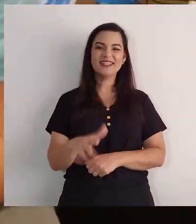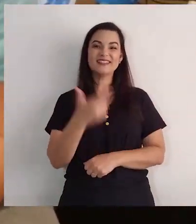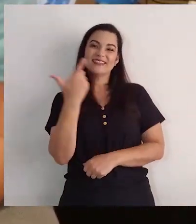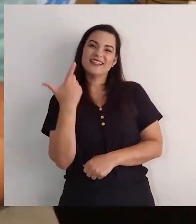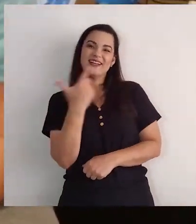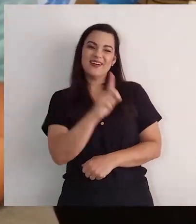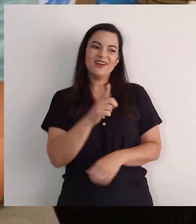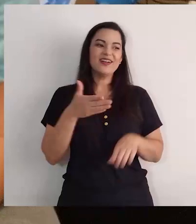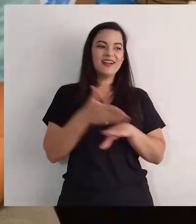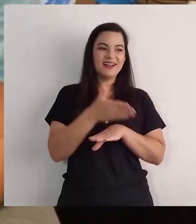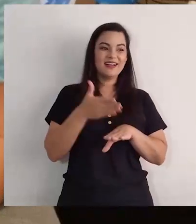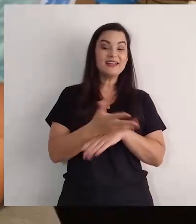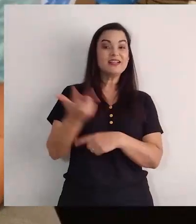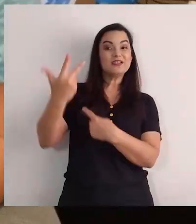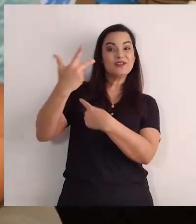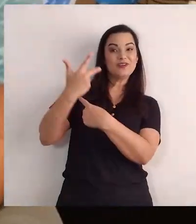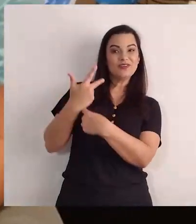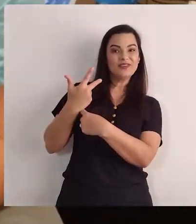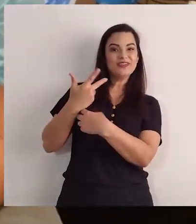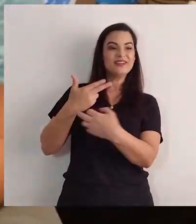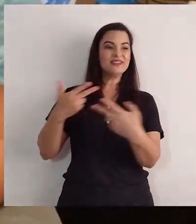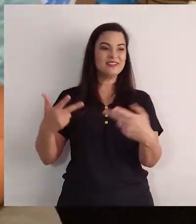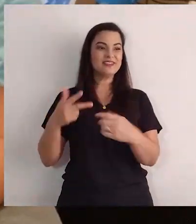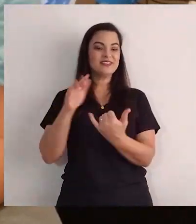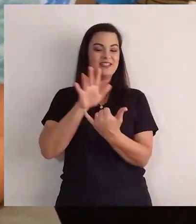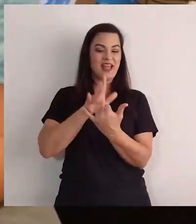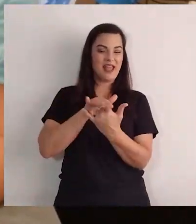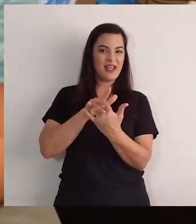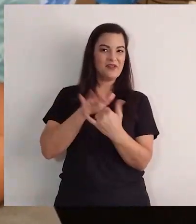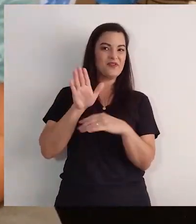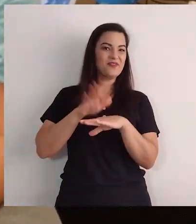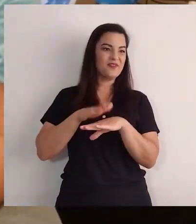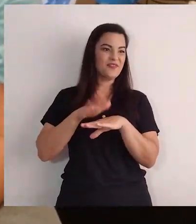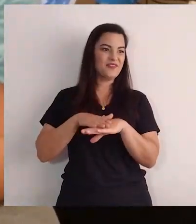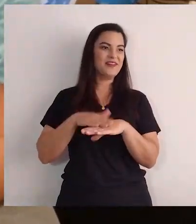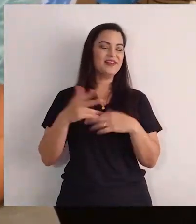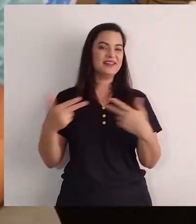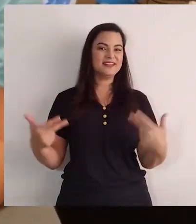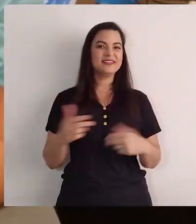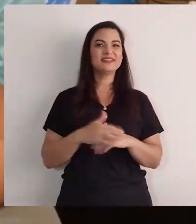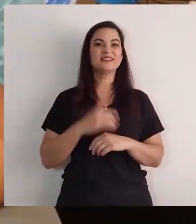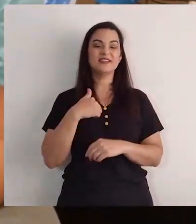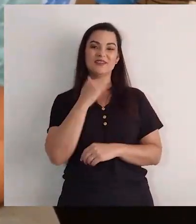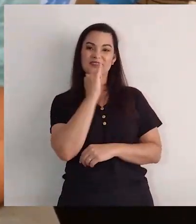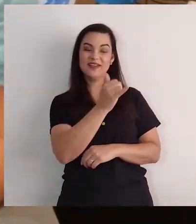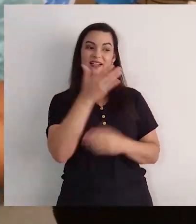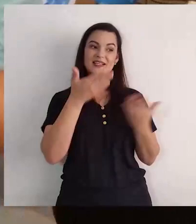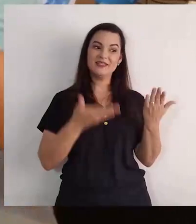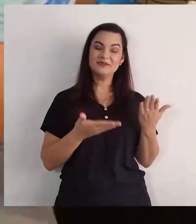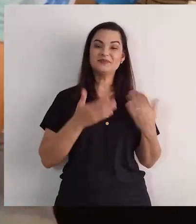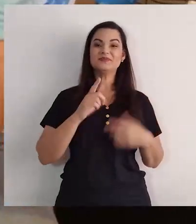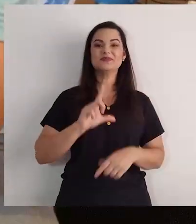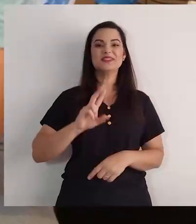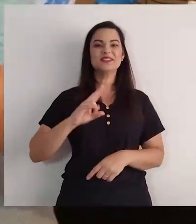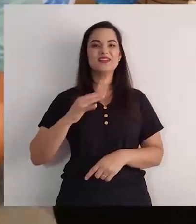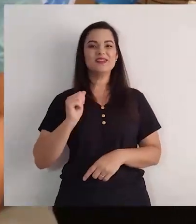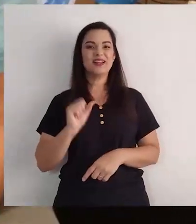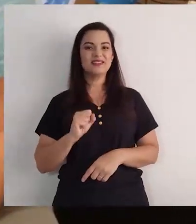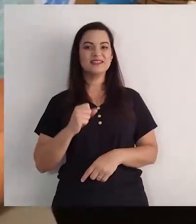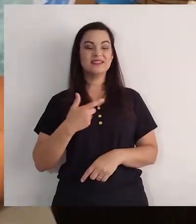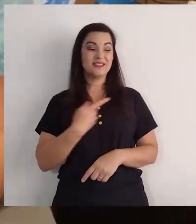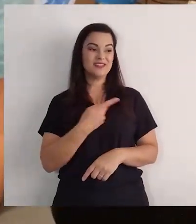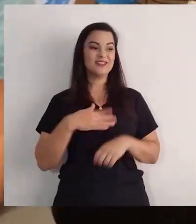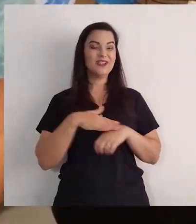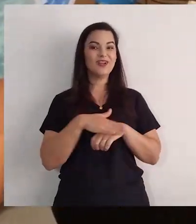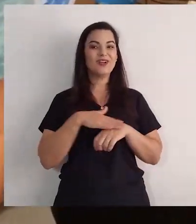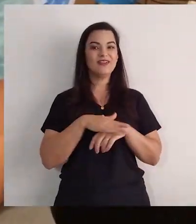que participou lá dos vídeos dos youtubers, como eu disse para vocês. Estou aqui com o Lucas e a gente vai conversar um pouquinho aí